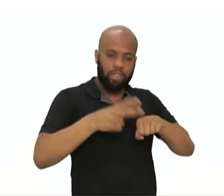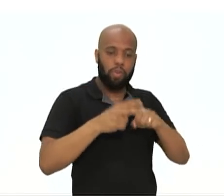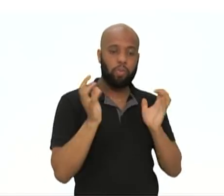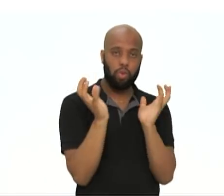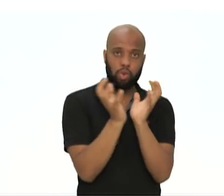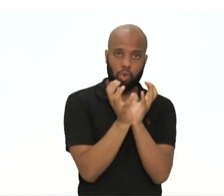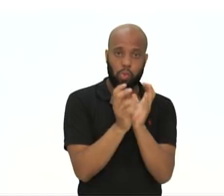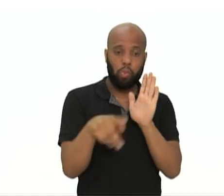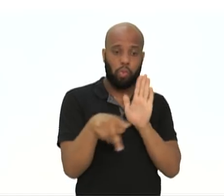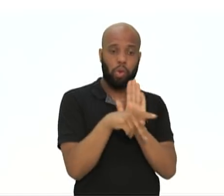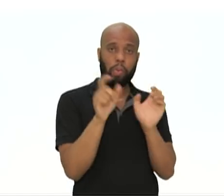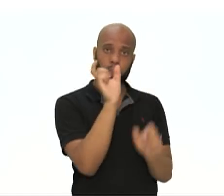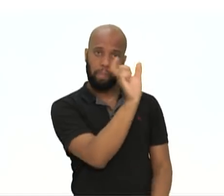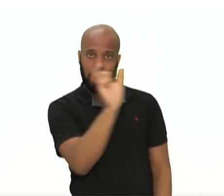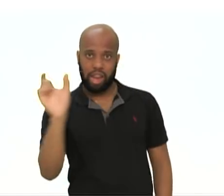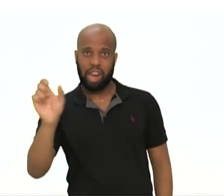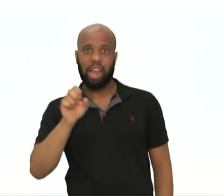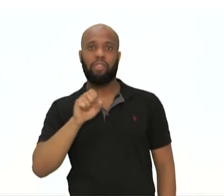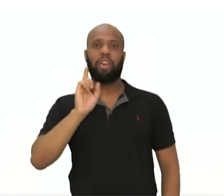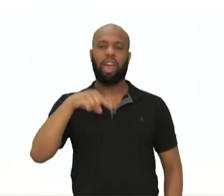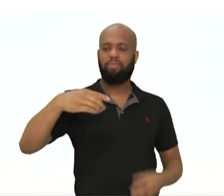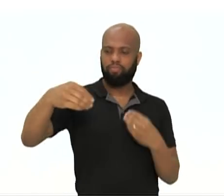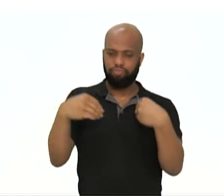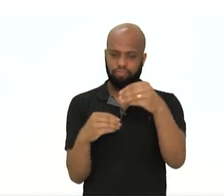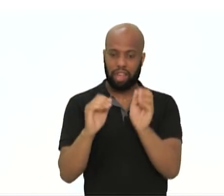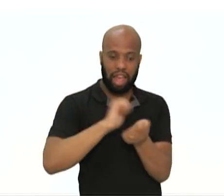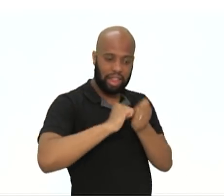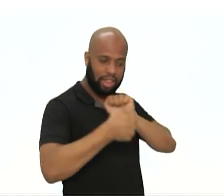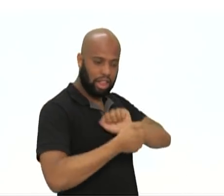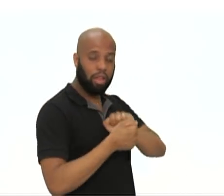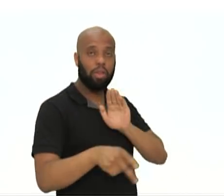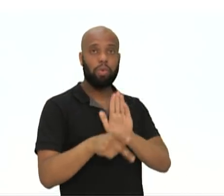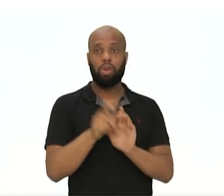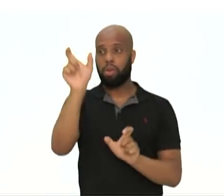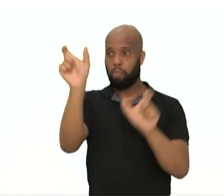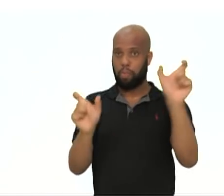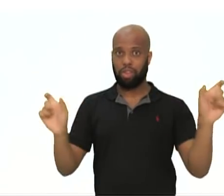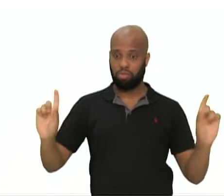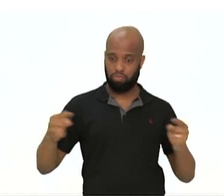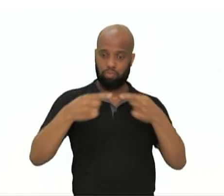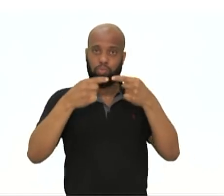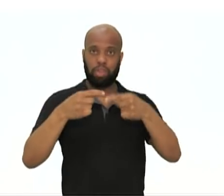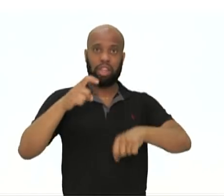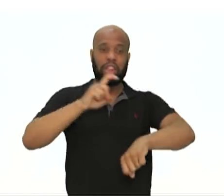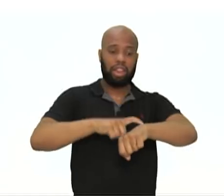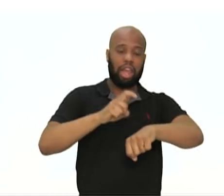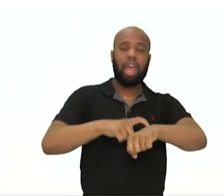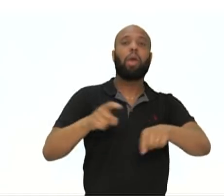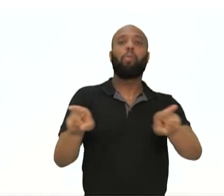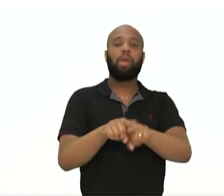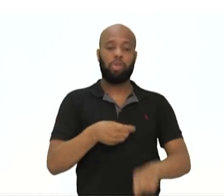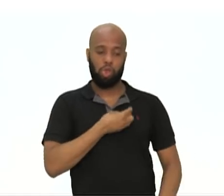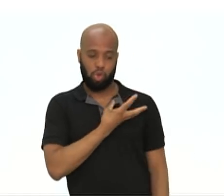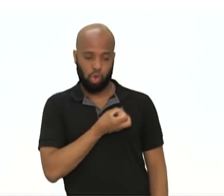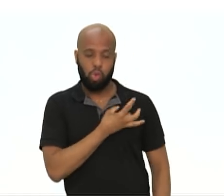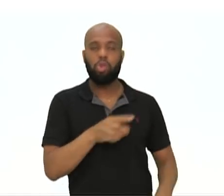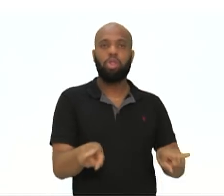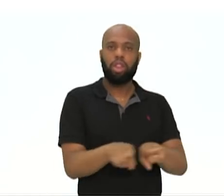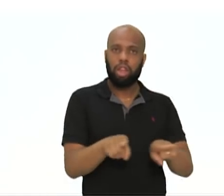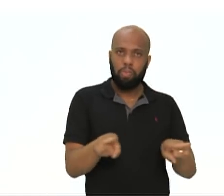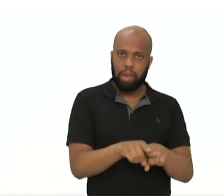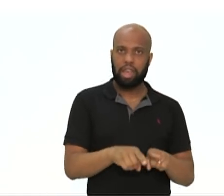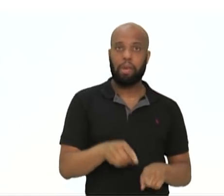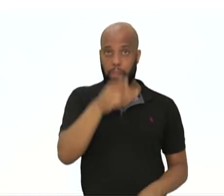de palavras que se flexiona em pessoa, número, tempo, modo e voz.